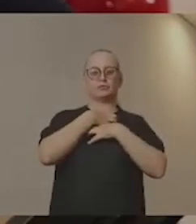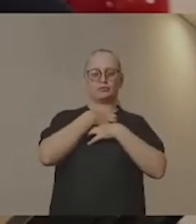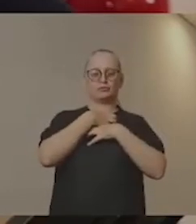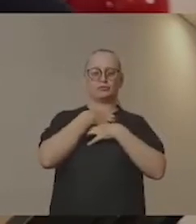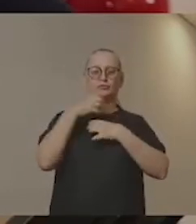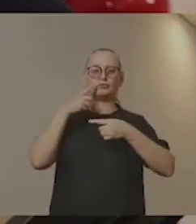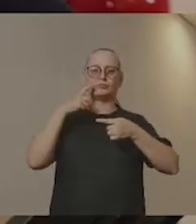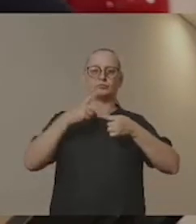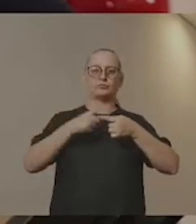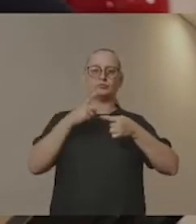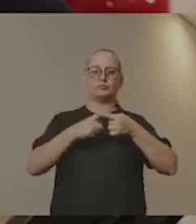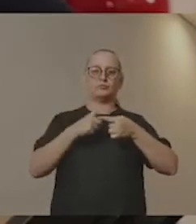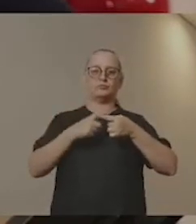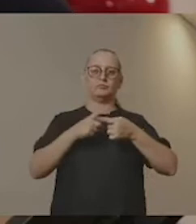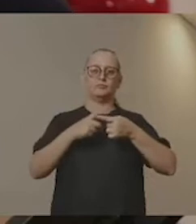muitas vezes,